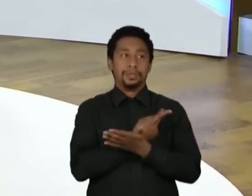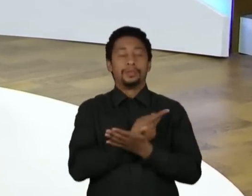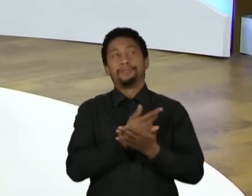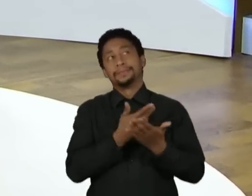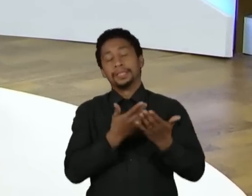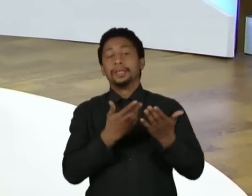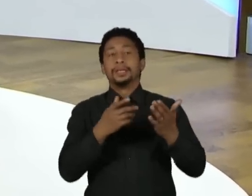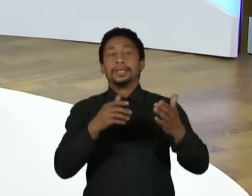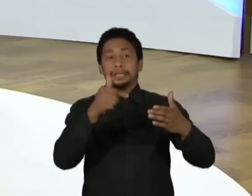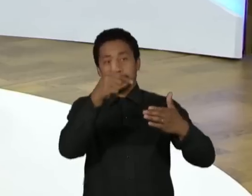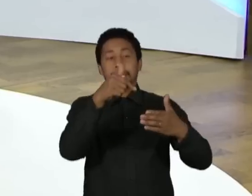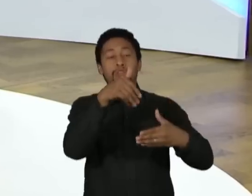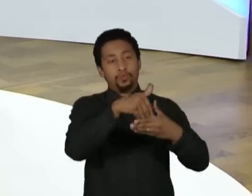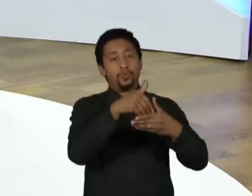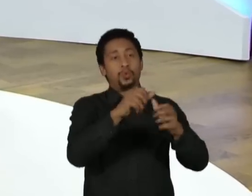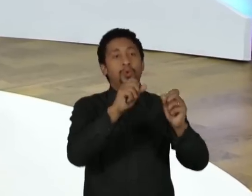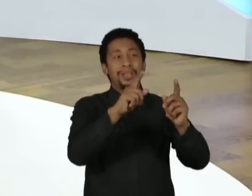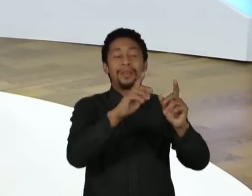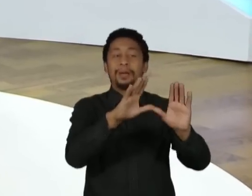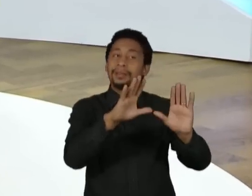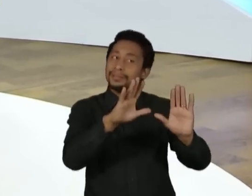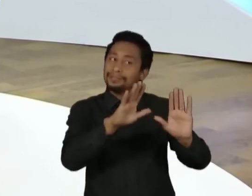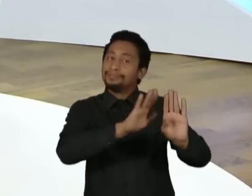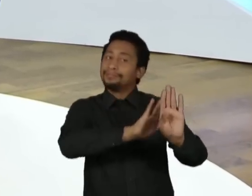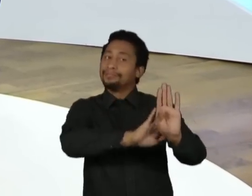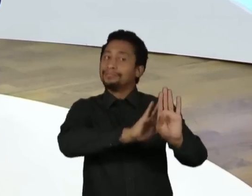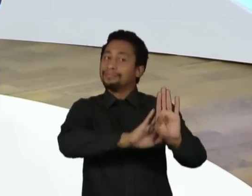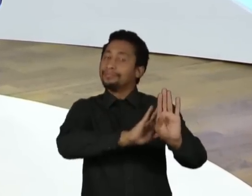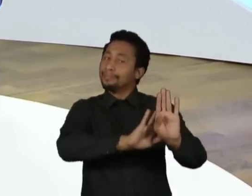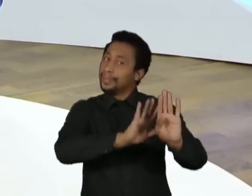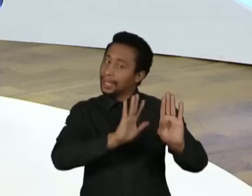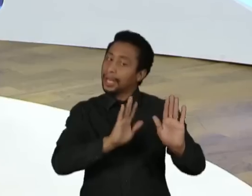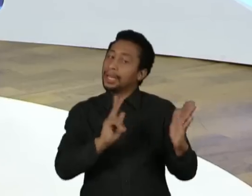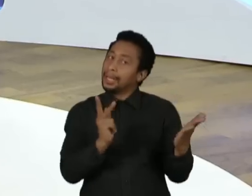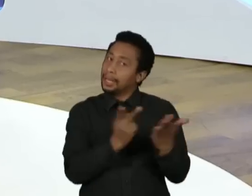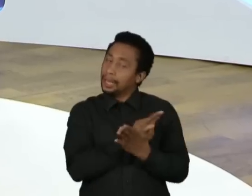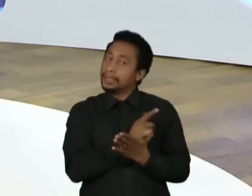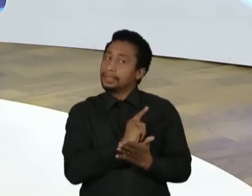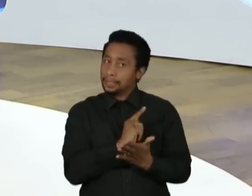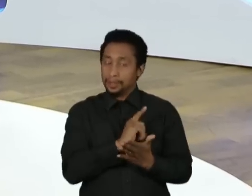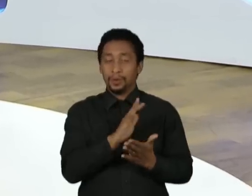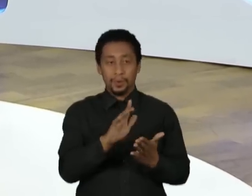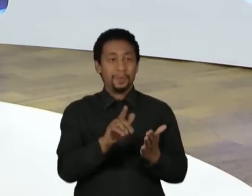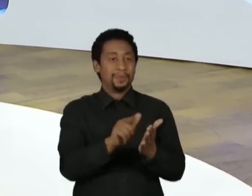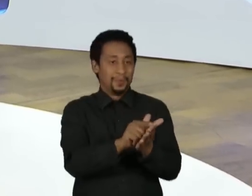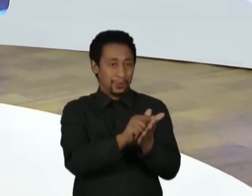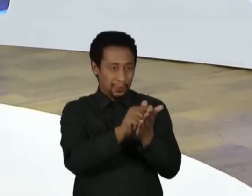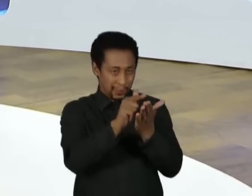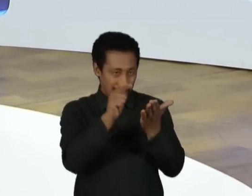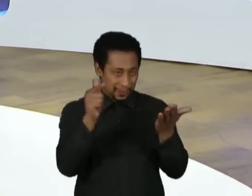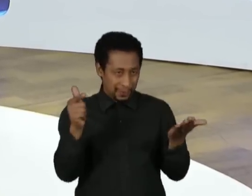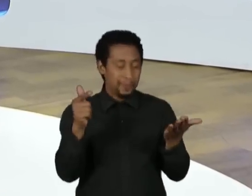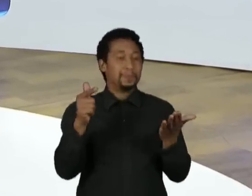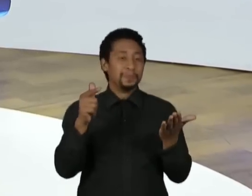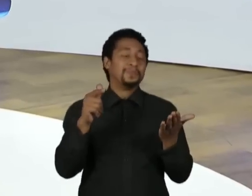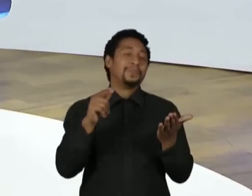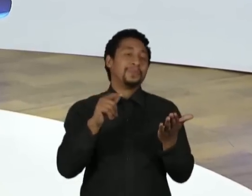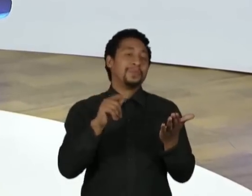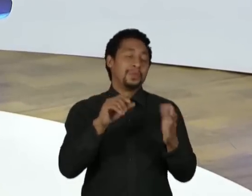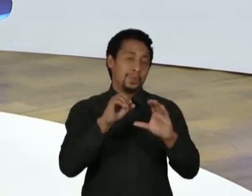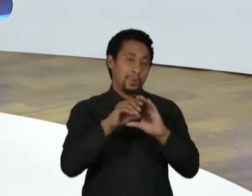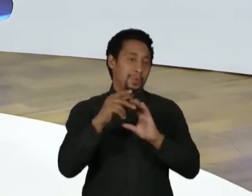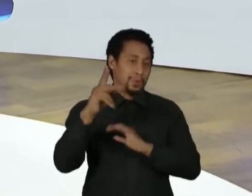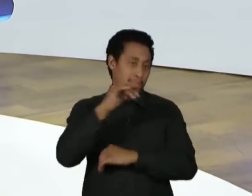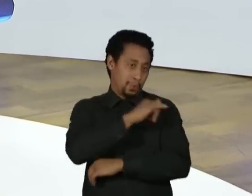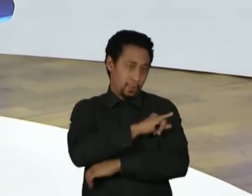artificial. Você tem, por exemplo, o artigo do seu colega colunista do Globo do Rio de Janeiro, Merval Pereira, que disse hoje ou